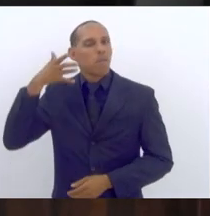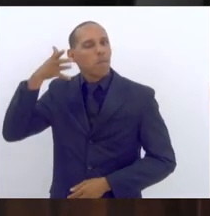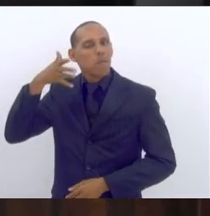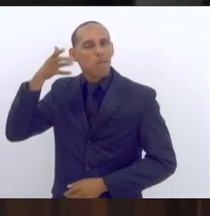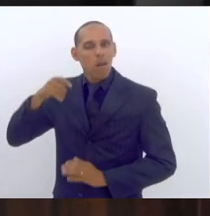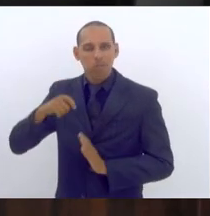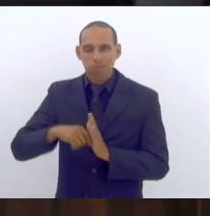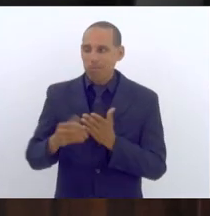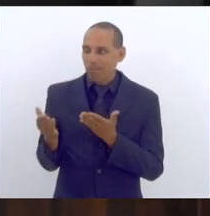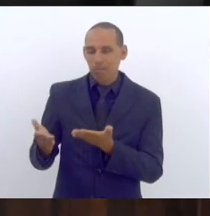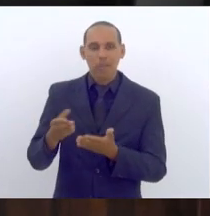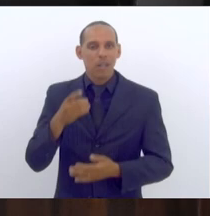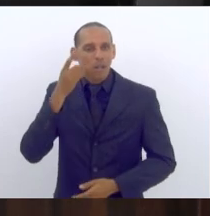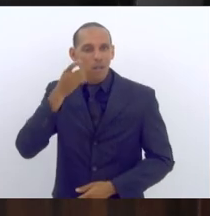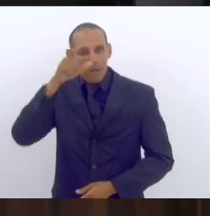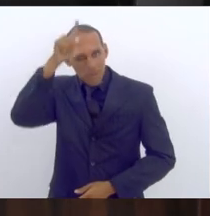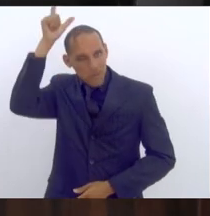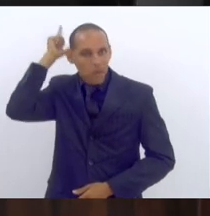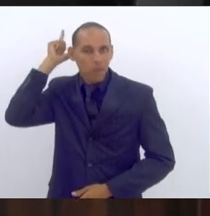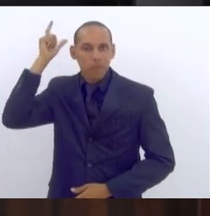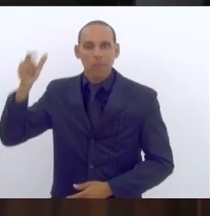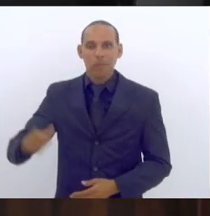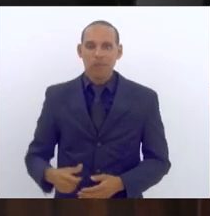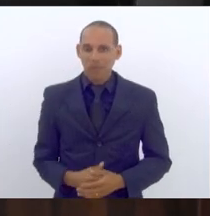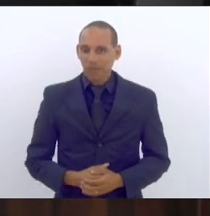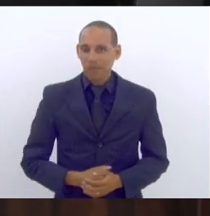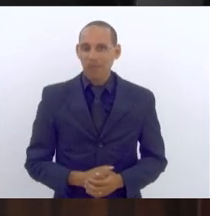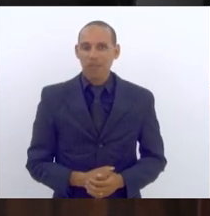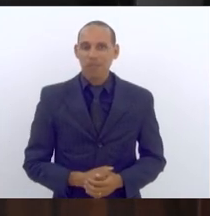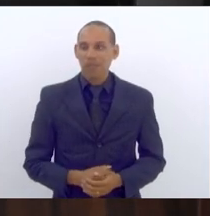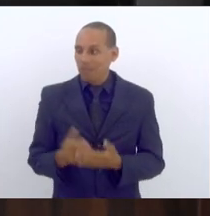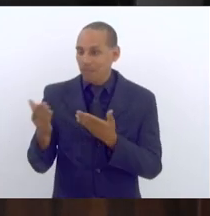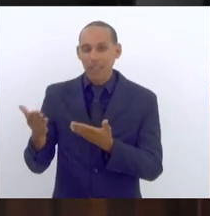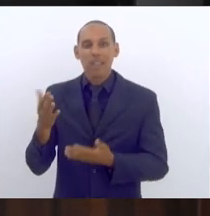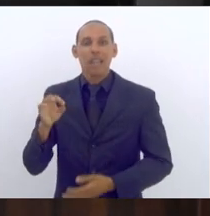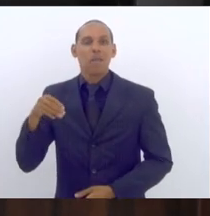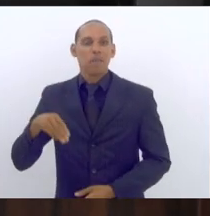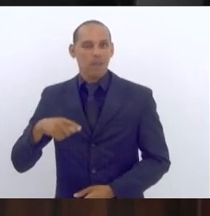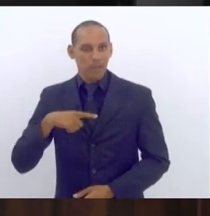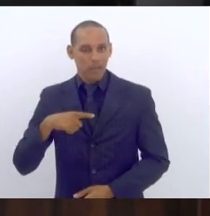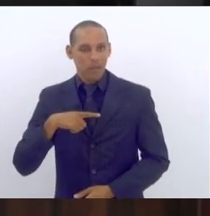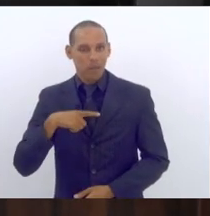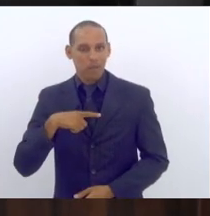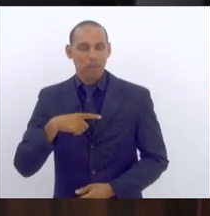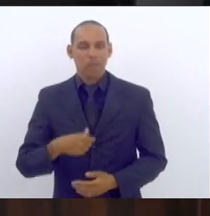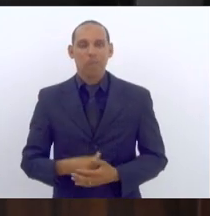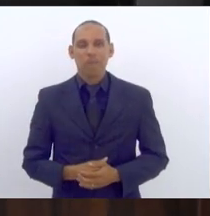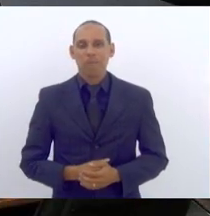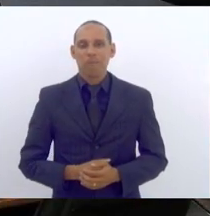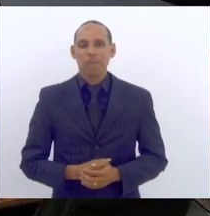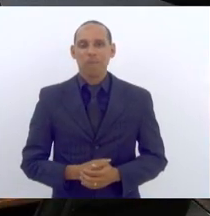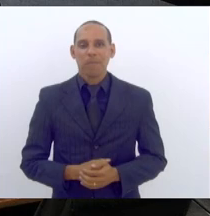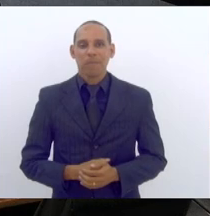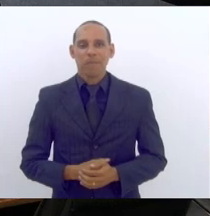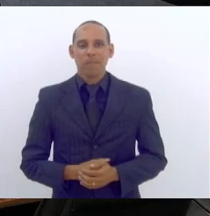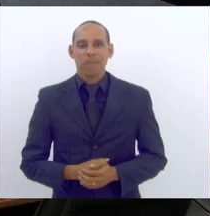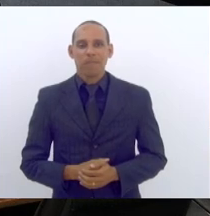é o nome Deputado Luis Paulo vossa excelência de 10 minutos no tempo regimental